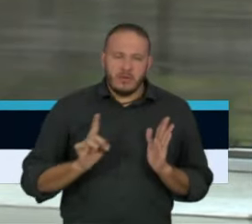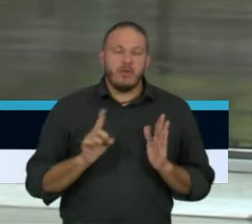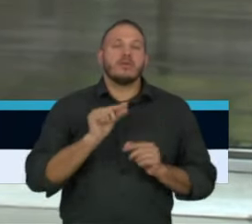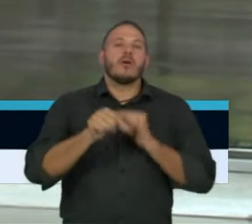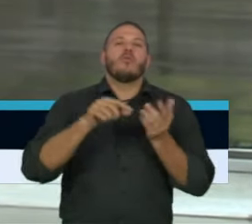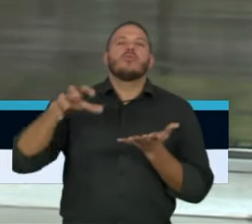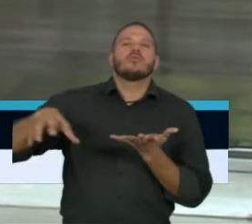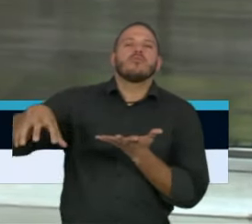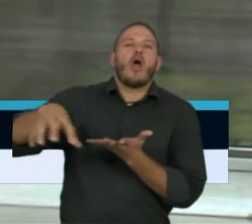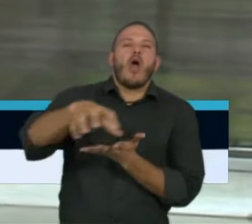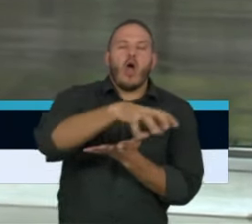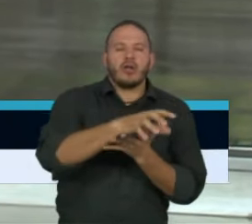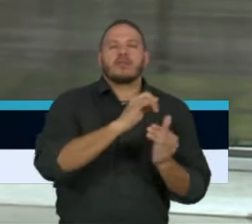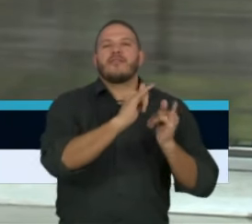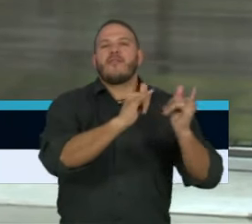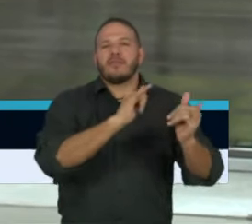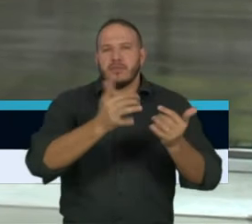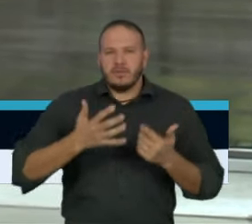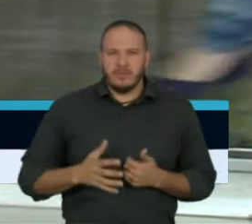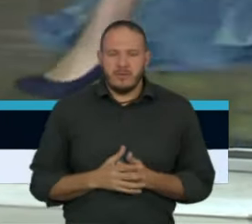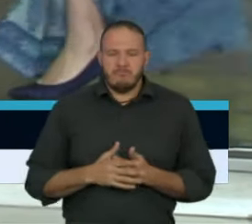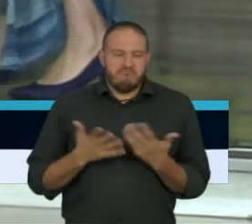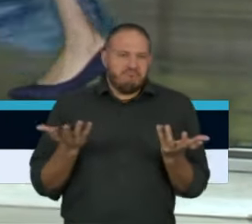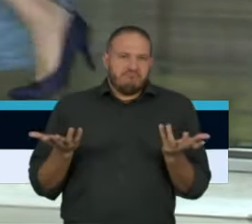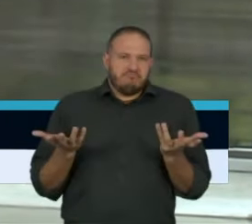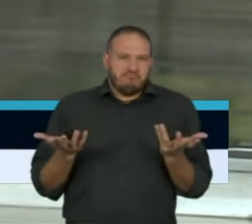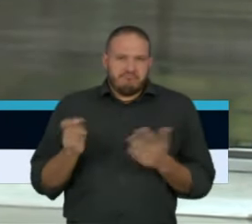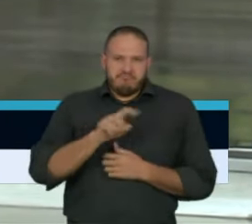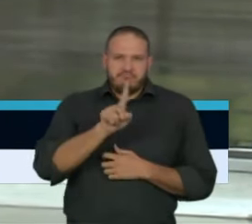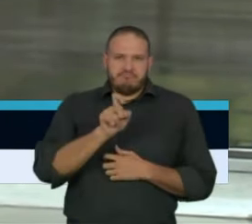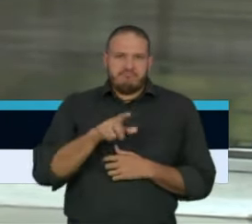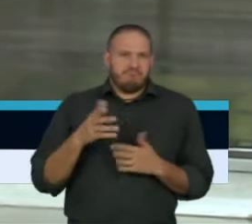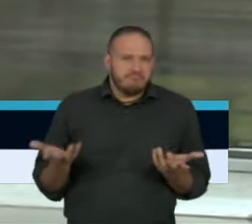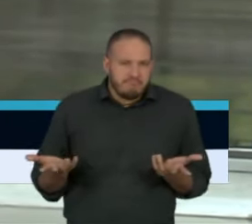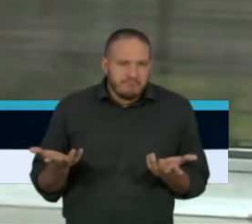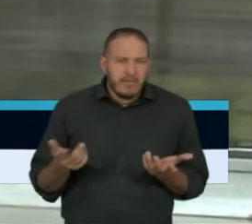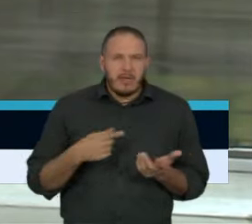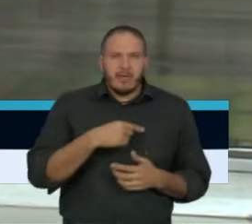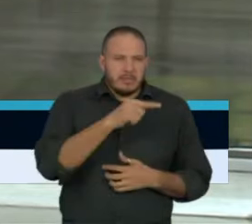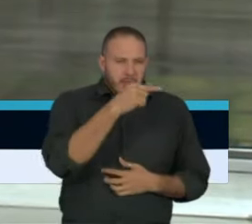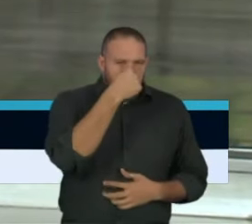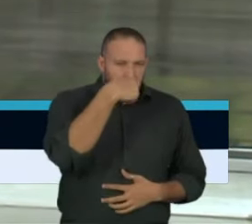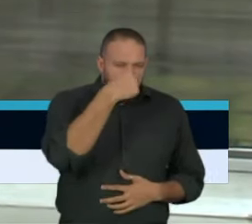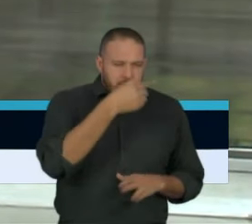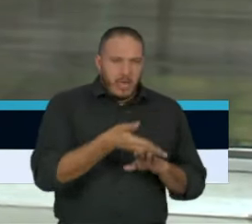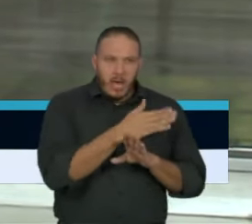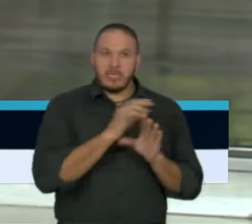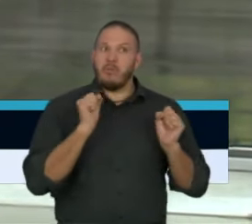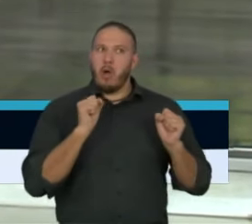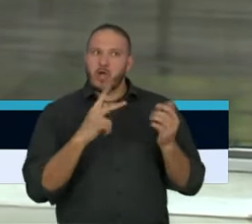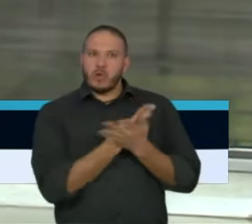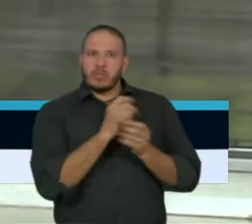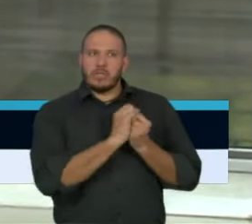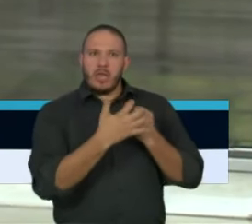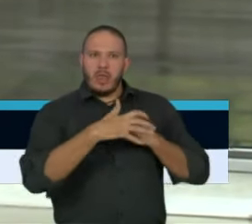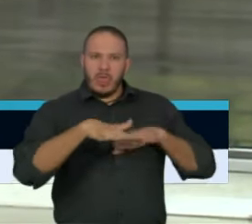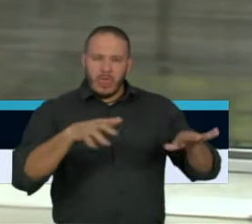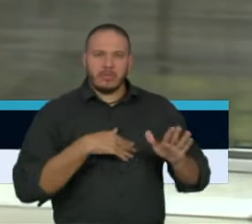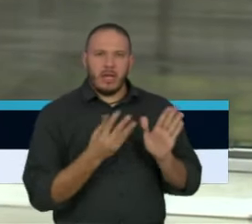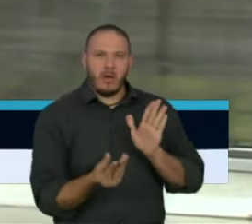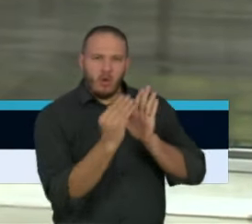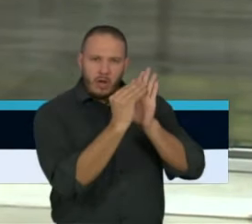postos estavam notificando. Afinal, casos gripais que antes eram suspeitos estão sendo